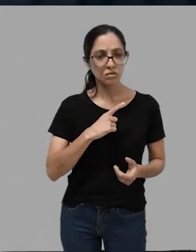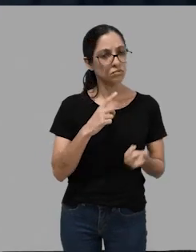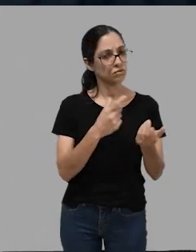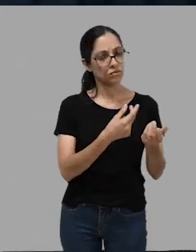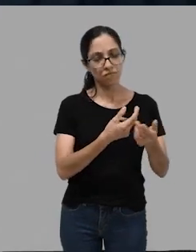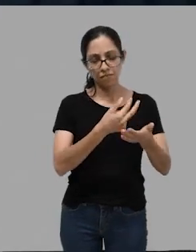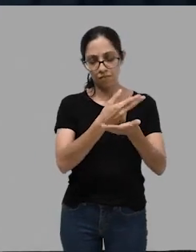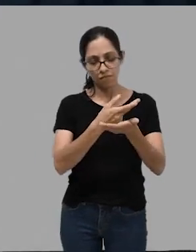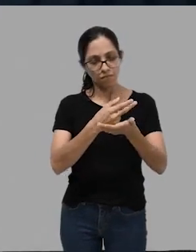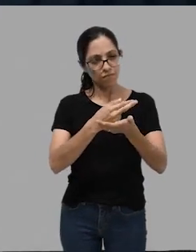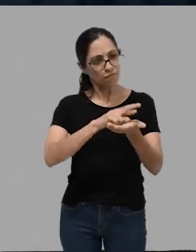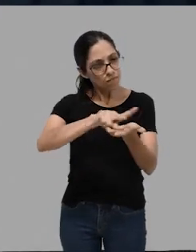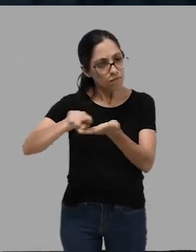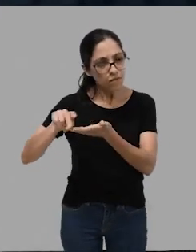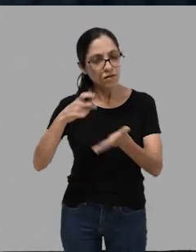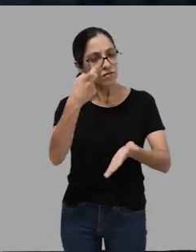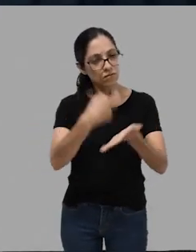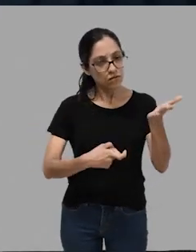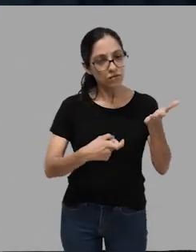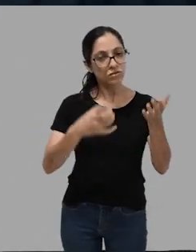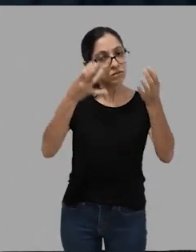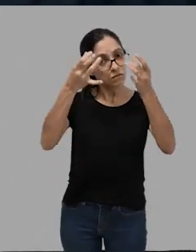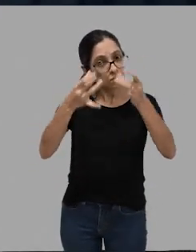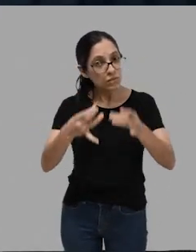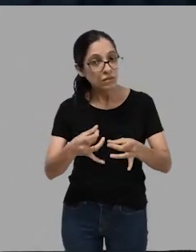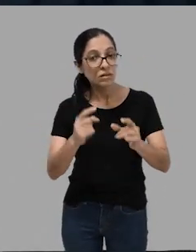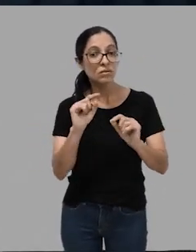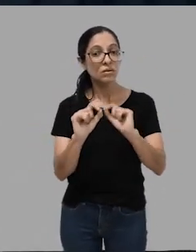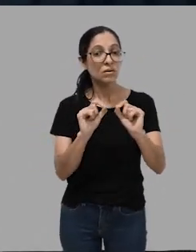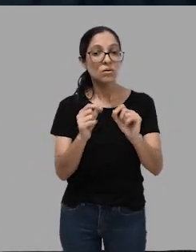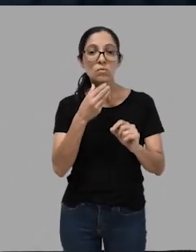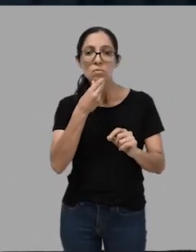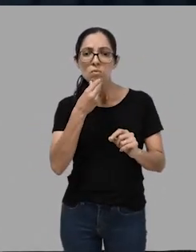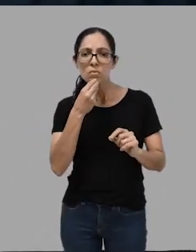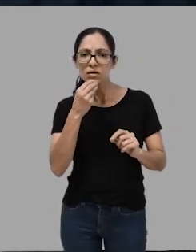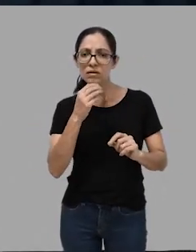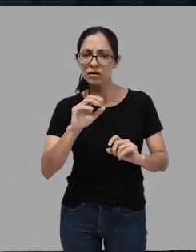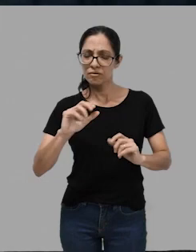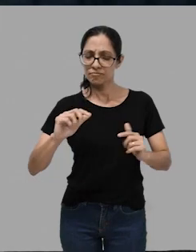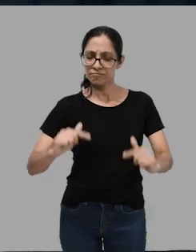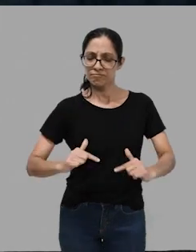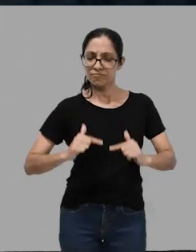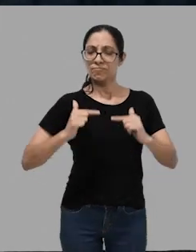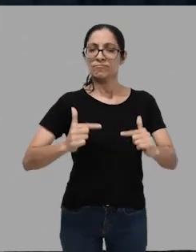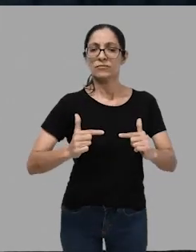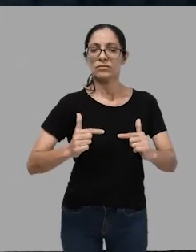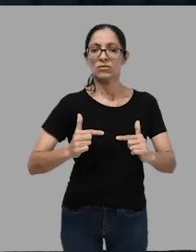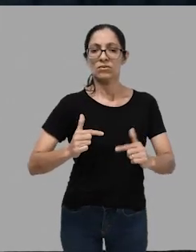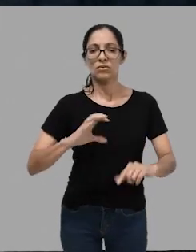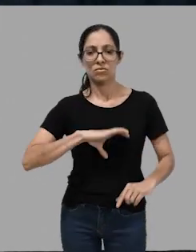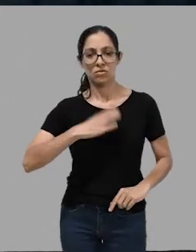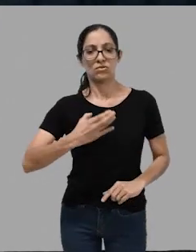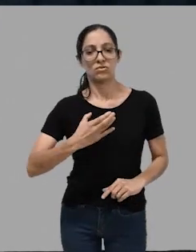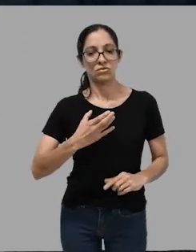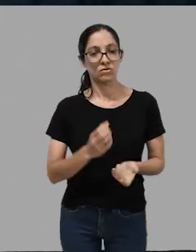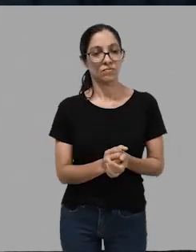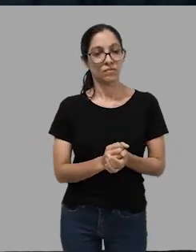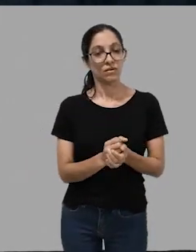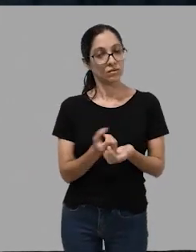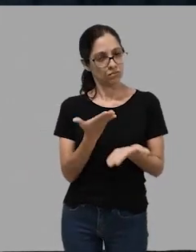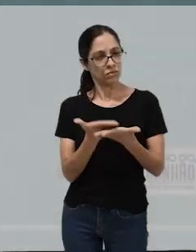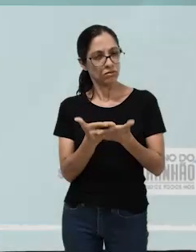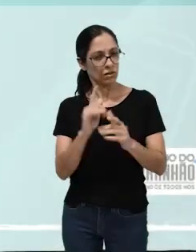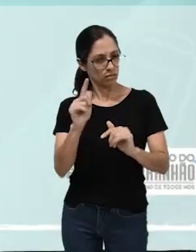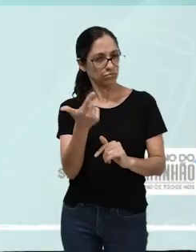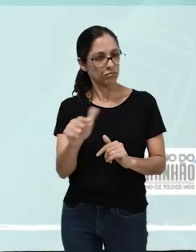contando narrando a história de um herói no caso eu tô dando aqui exemplo do Lampião nós vamos falar isso em outra aula mas só que